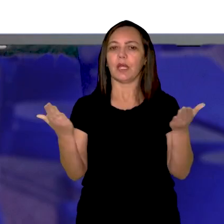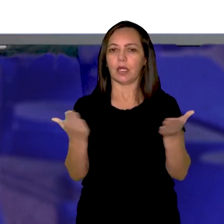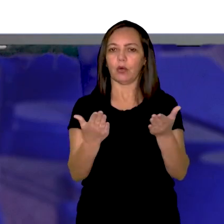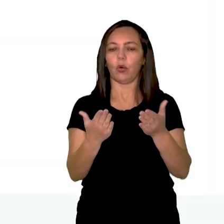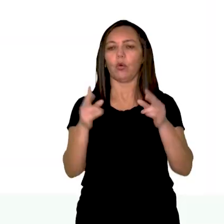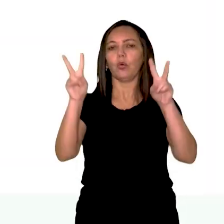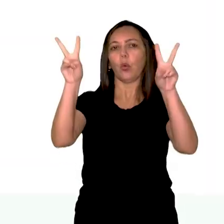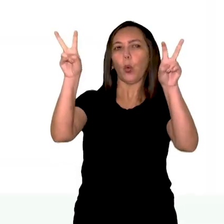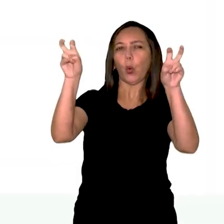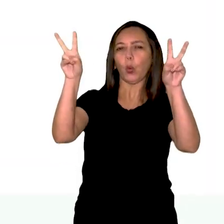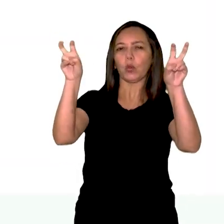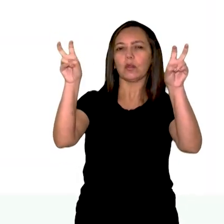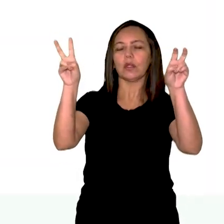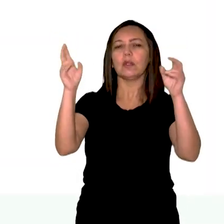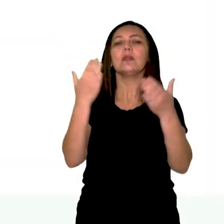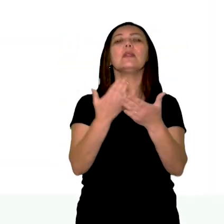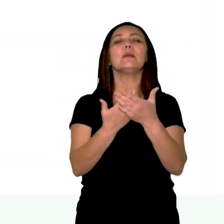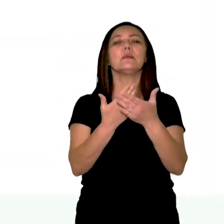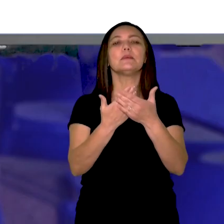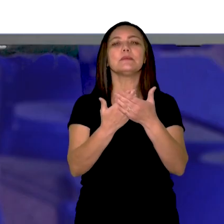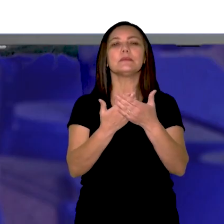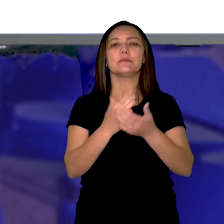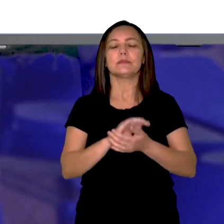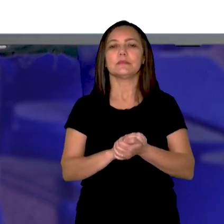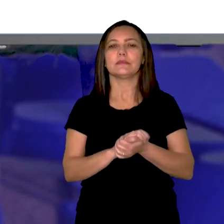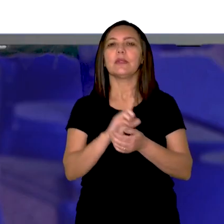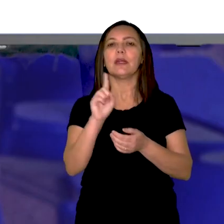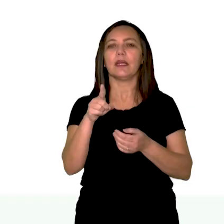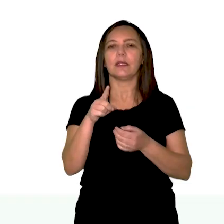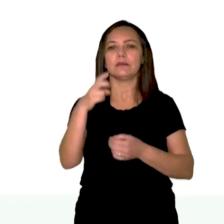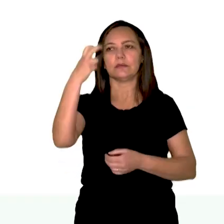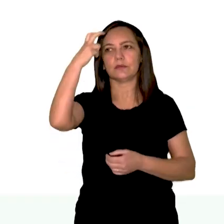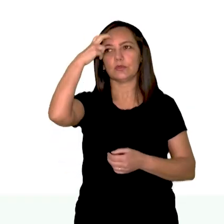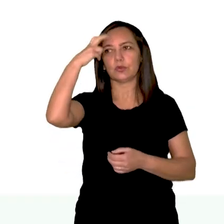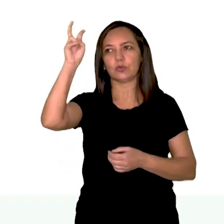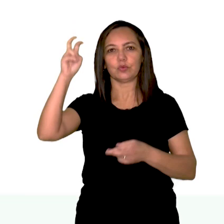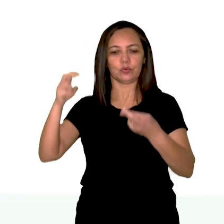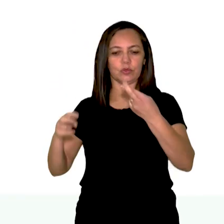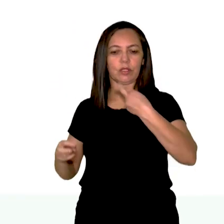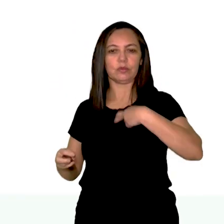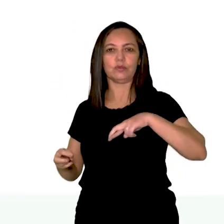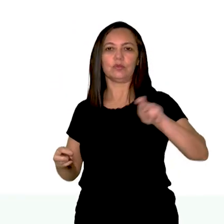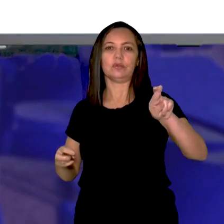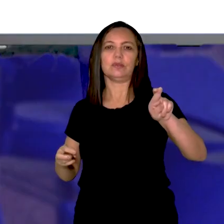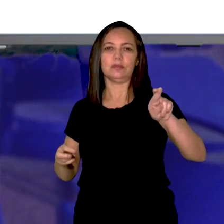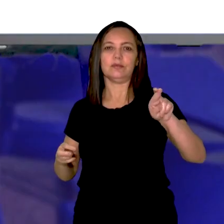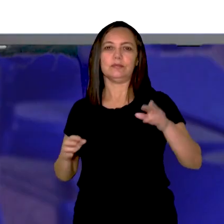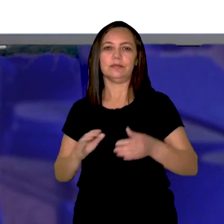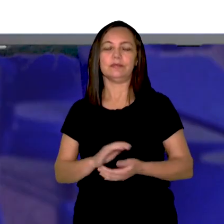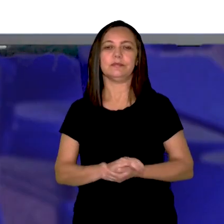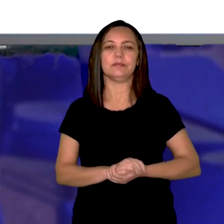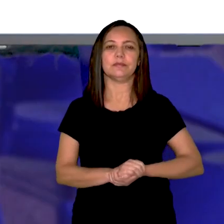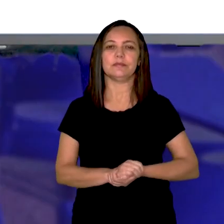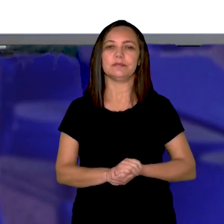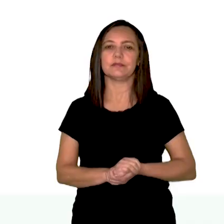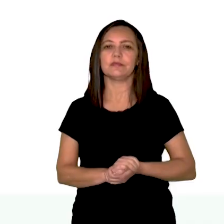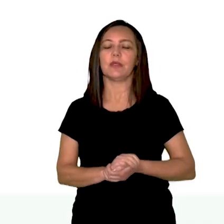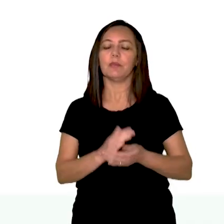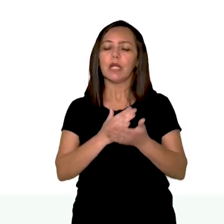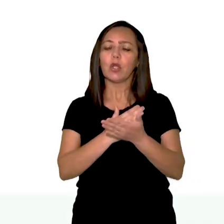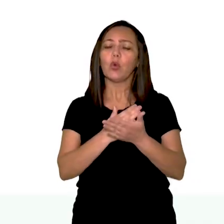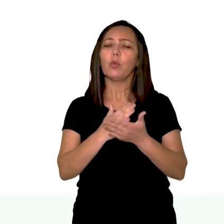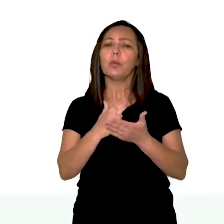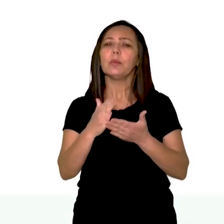nosso tema específico da aula, que é cultura e religiosidade. Então, para início